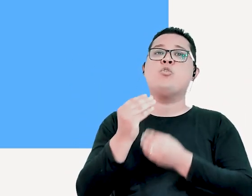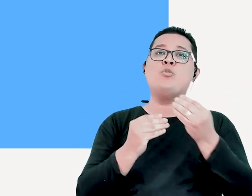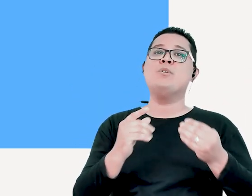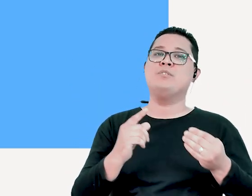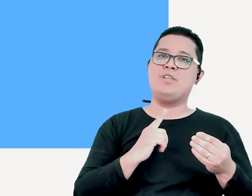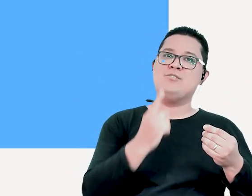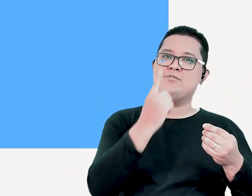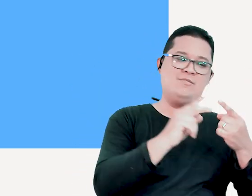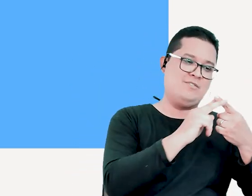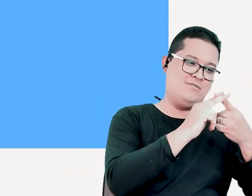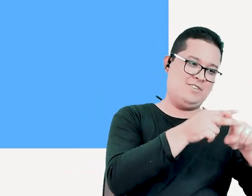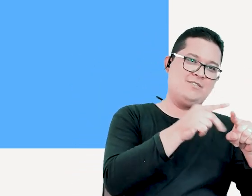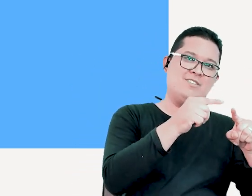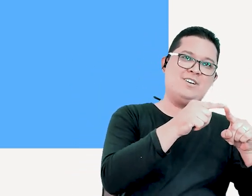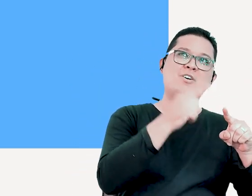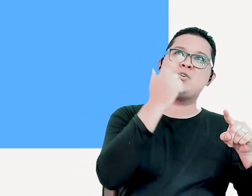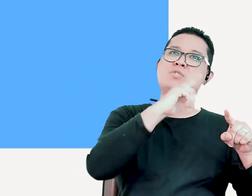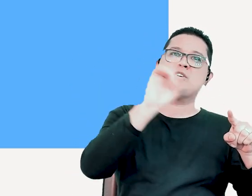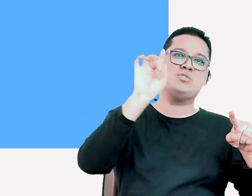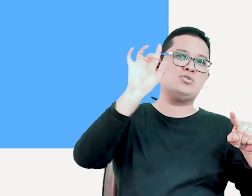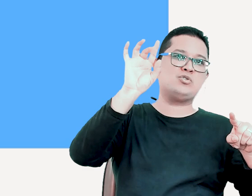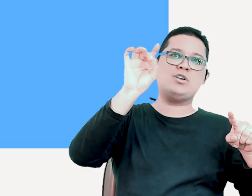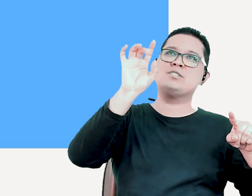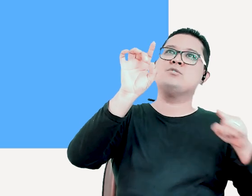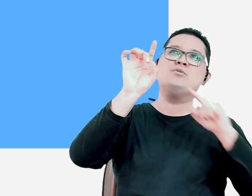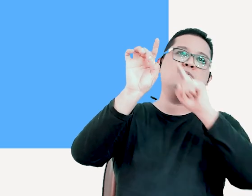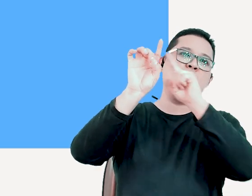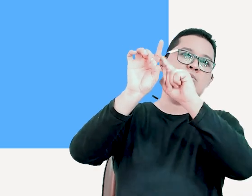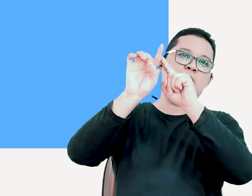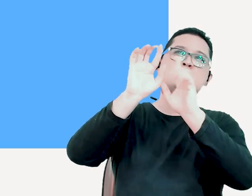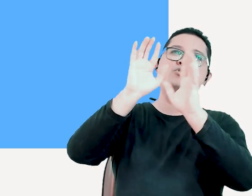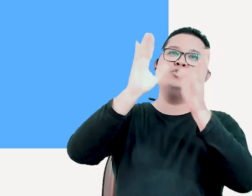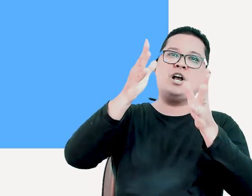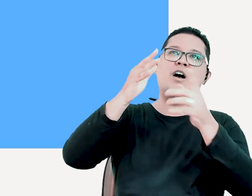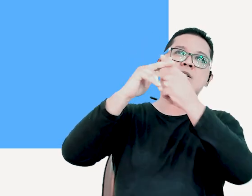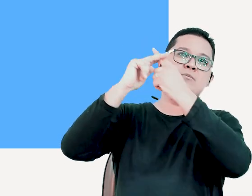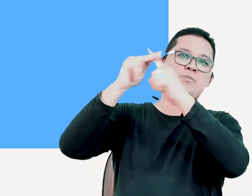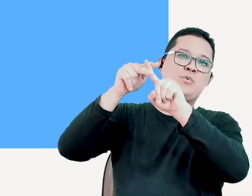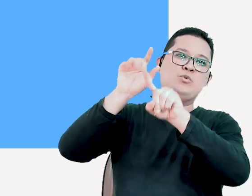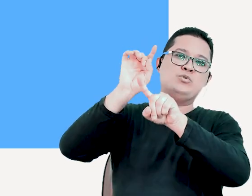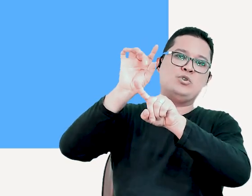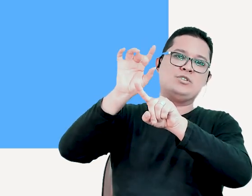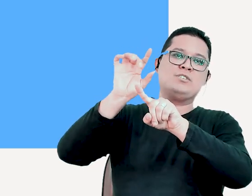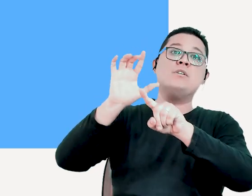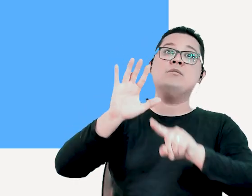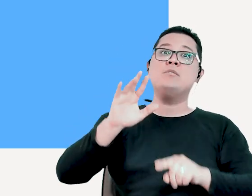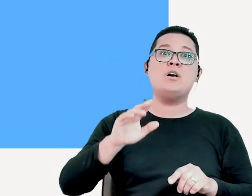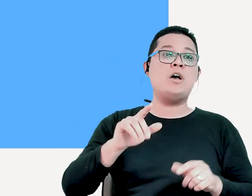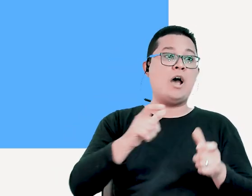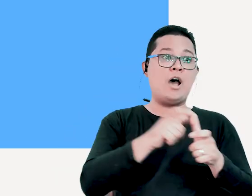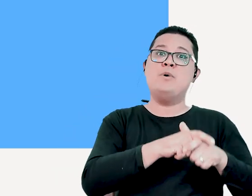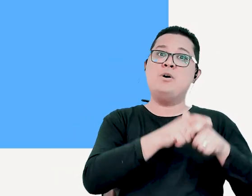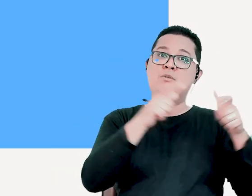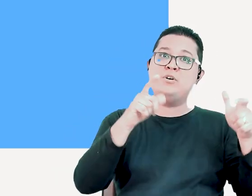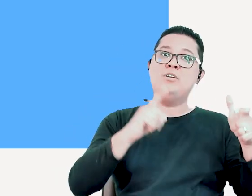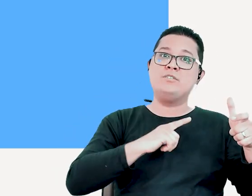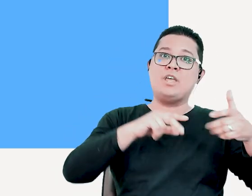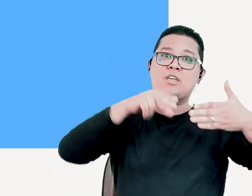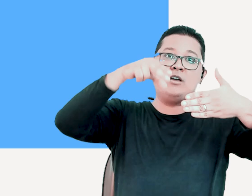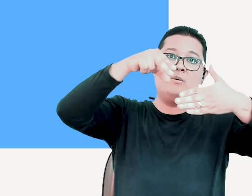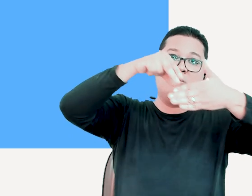o conteúdo, e a maioria delas tem o plugin para o Figma. Então, transformando aí